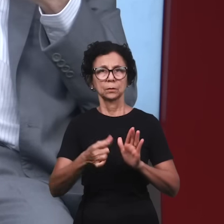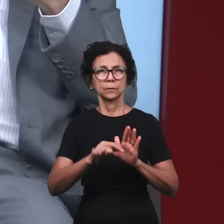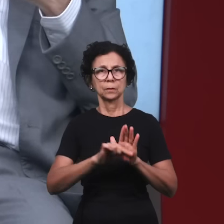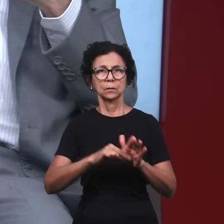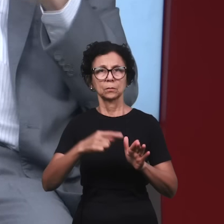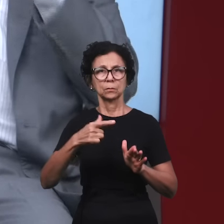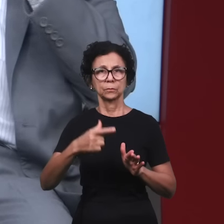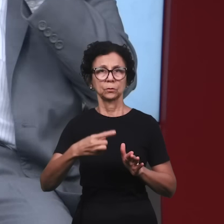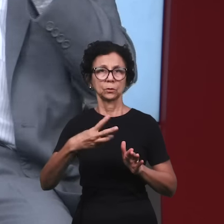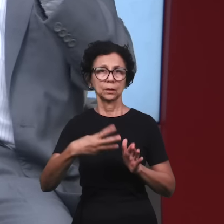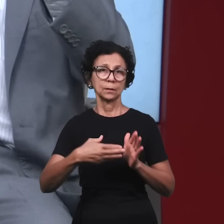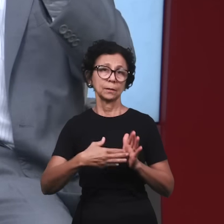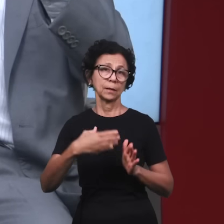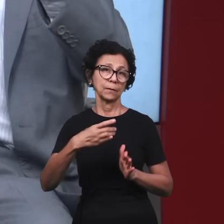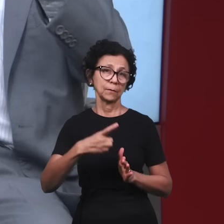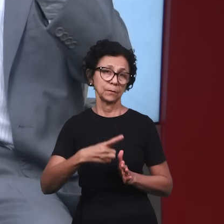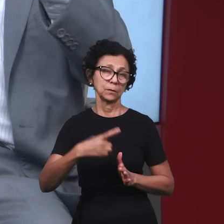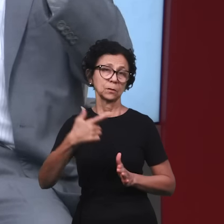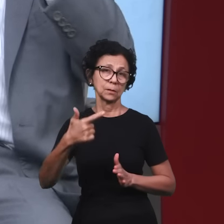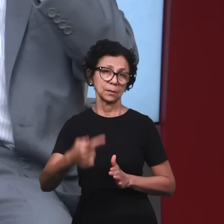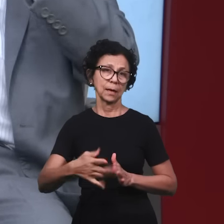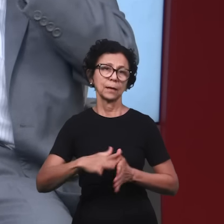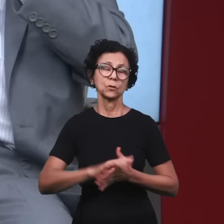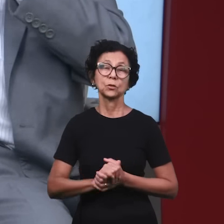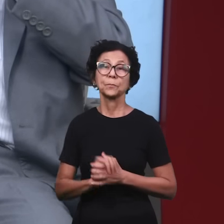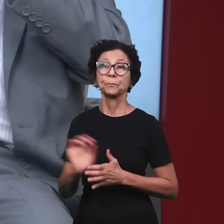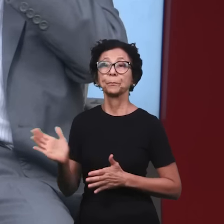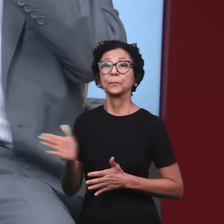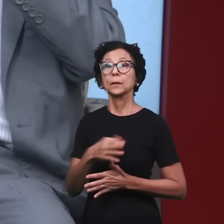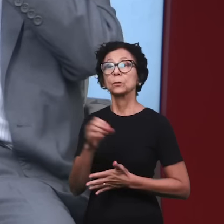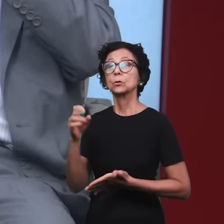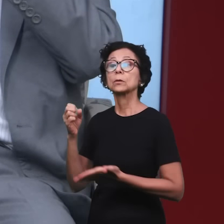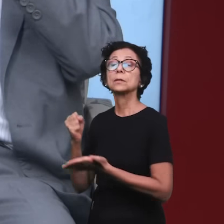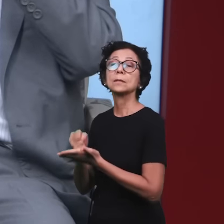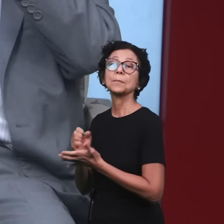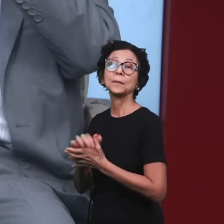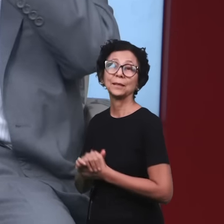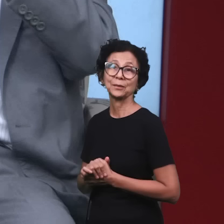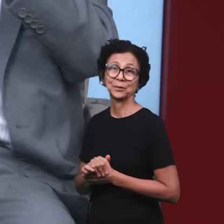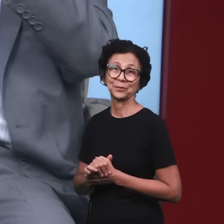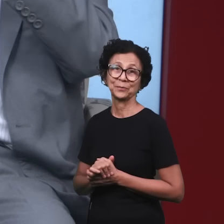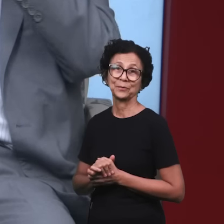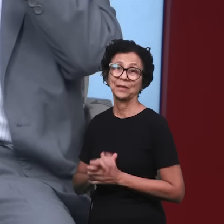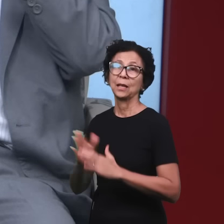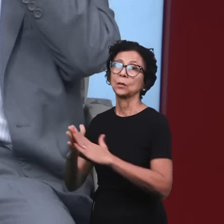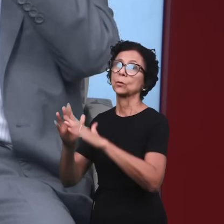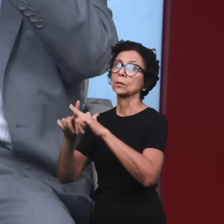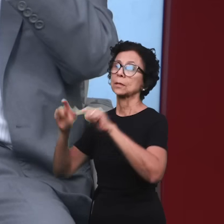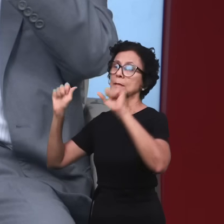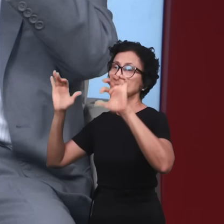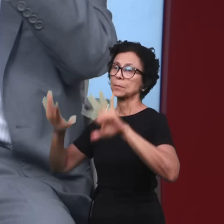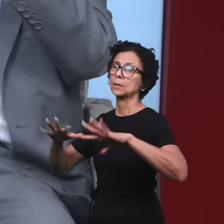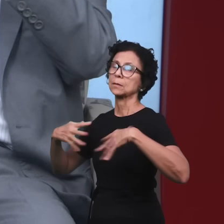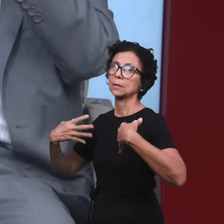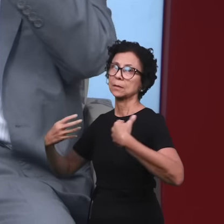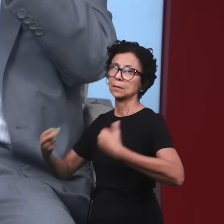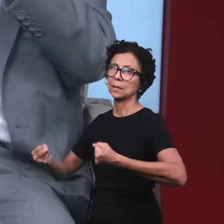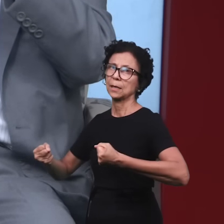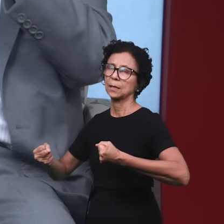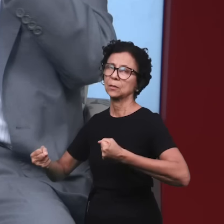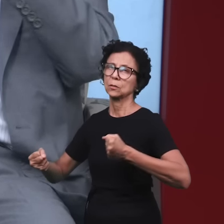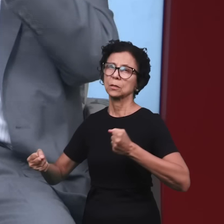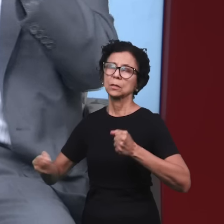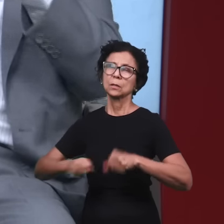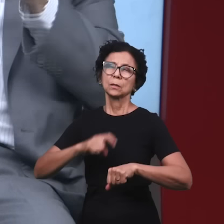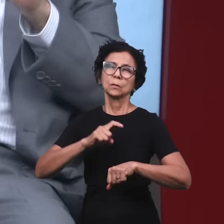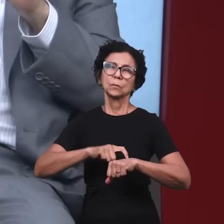essa bênção é estendida à igreja mediante as orientações proferidas pelo apóstolo Paulo na segunda carta aos